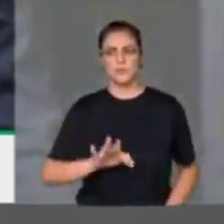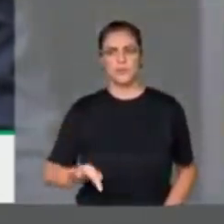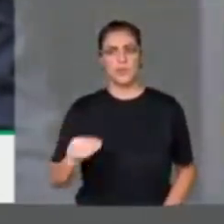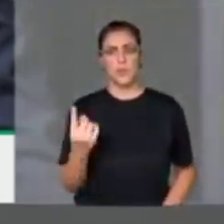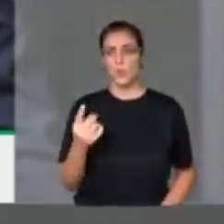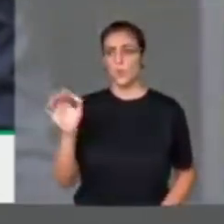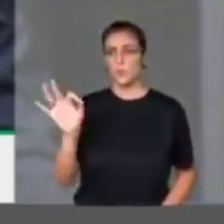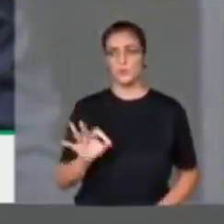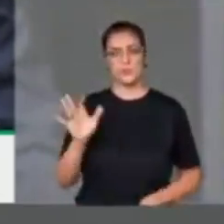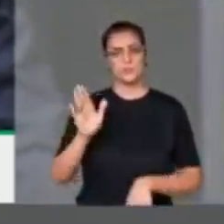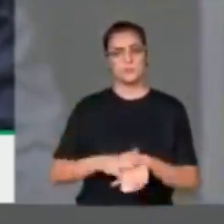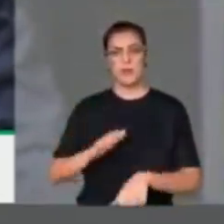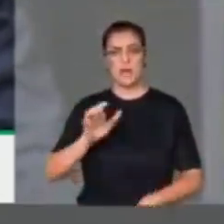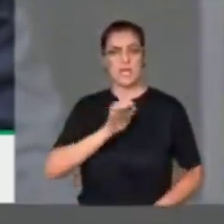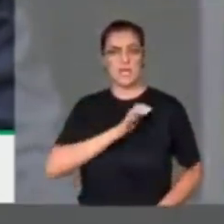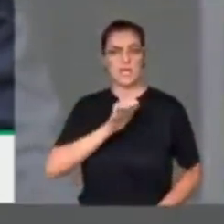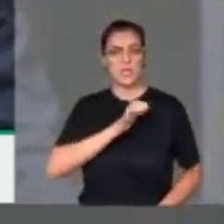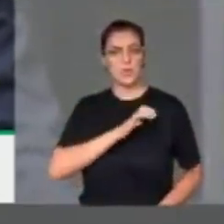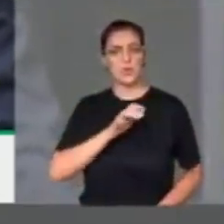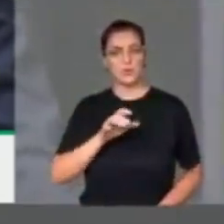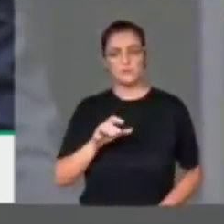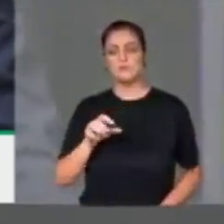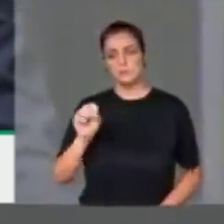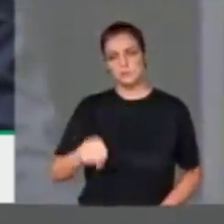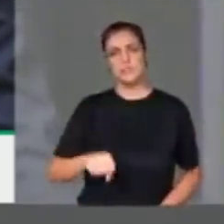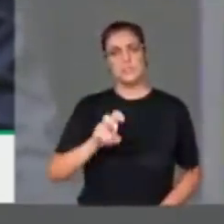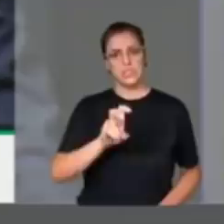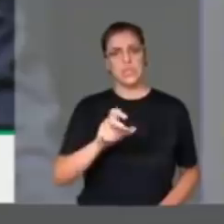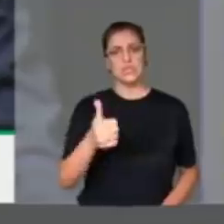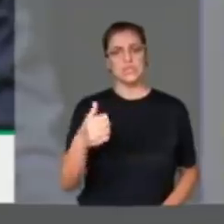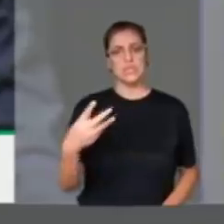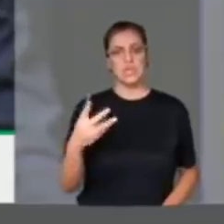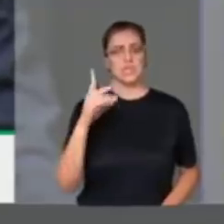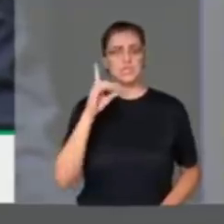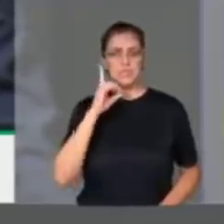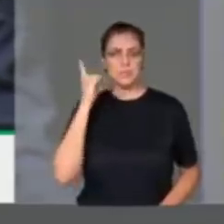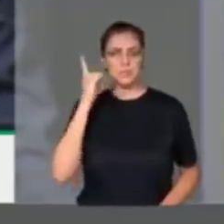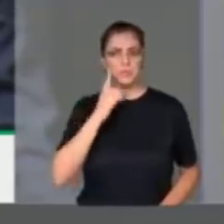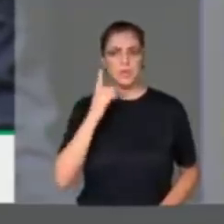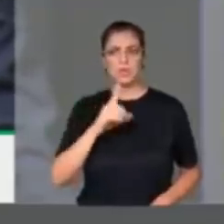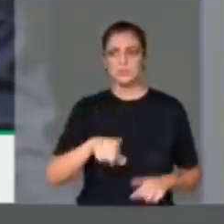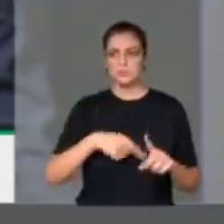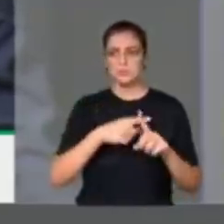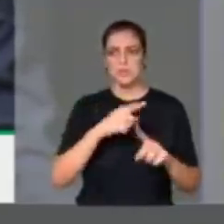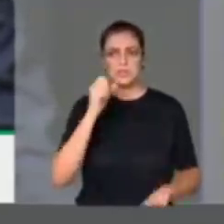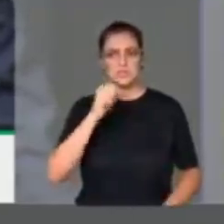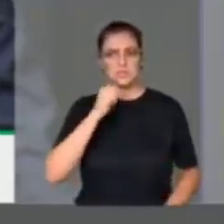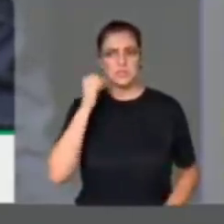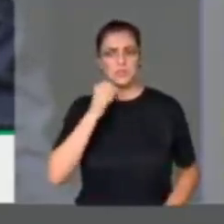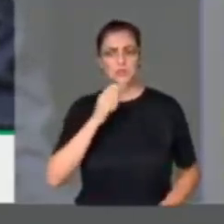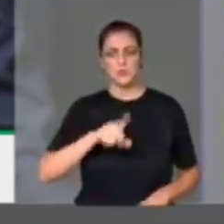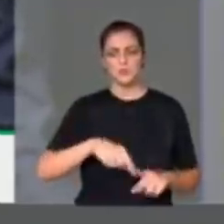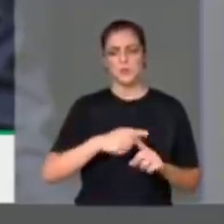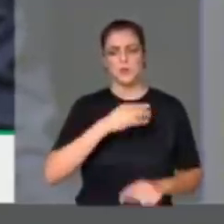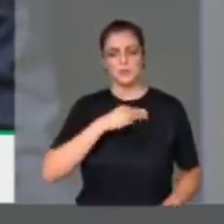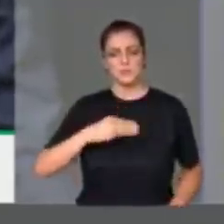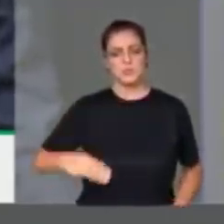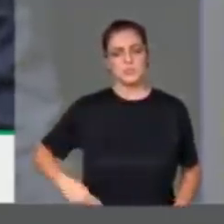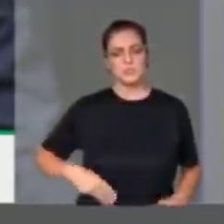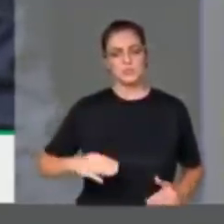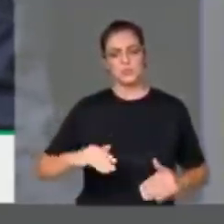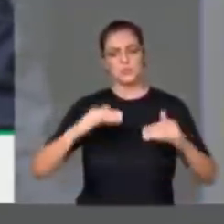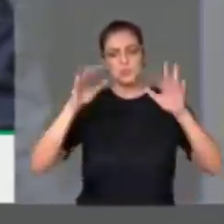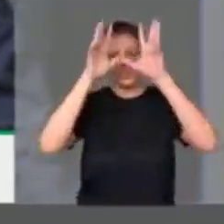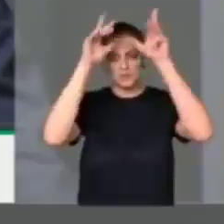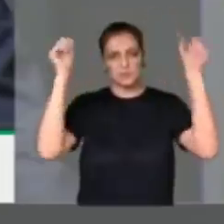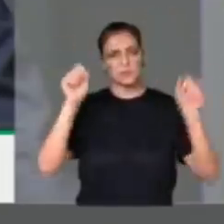mais rico da população, aliás, todos os 513 deputados desta casa e todos os senadores e todos os ministros do Supremo e todos os ministros de Estado fazem